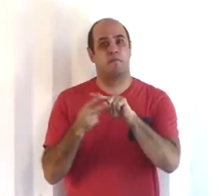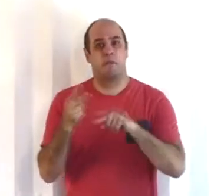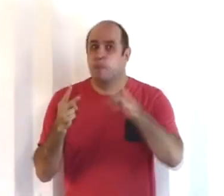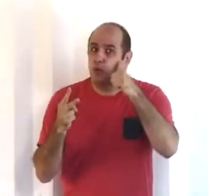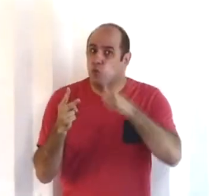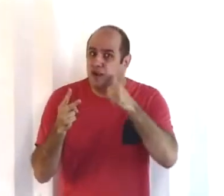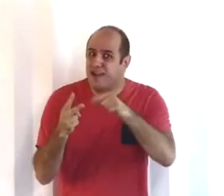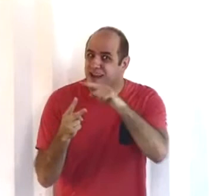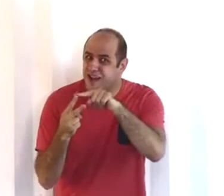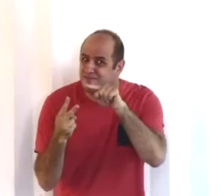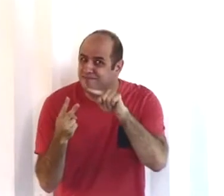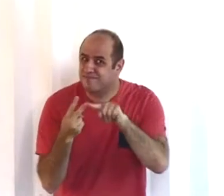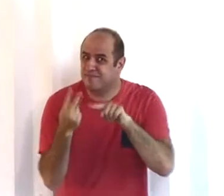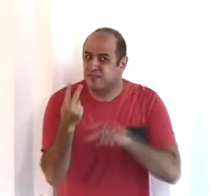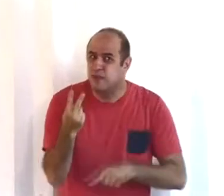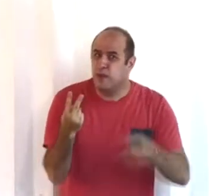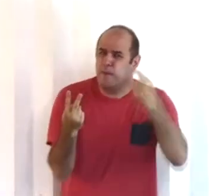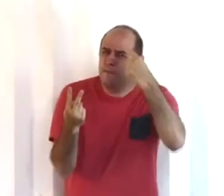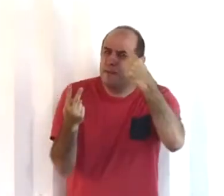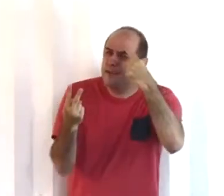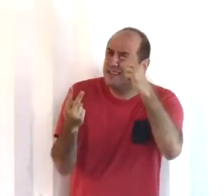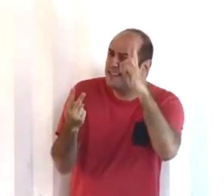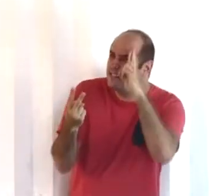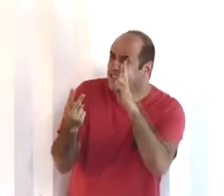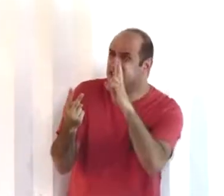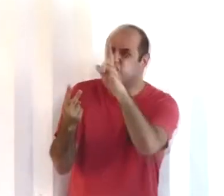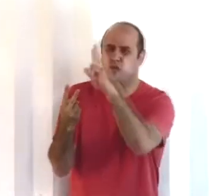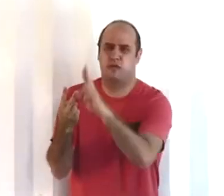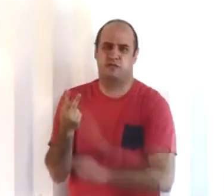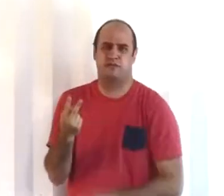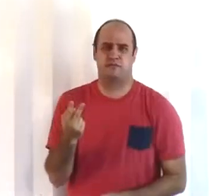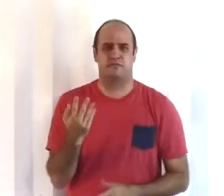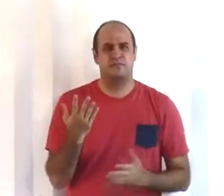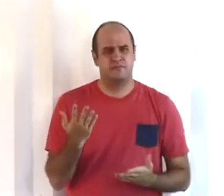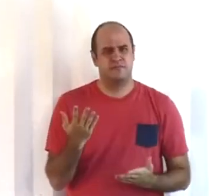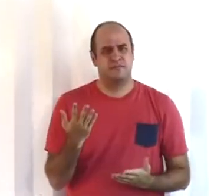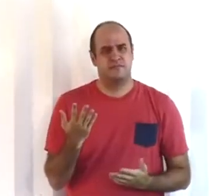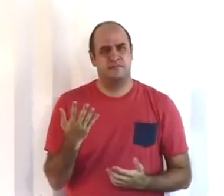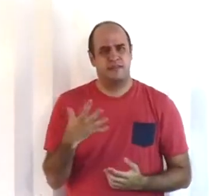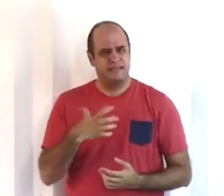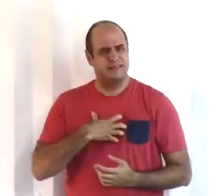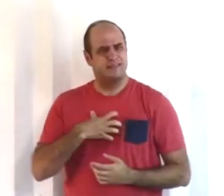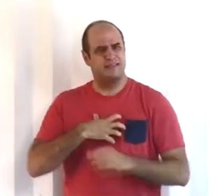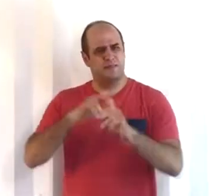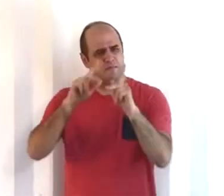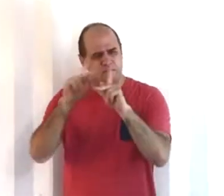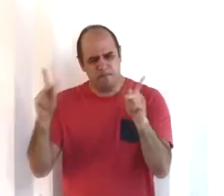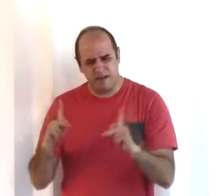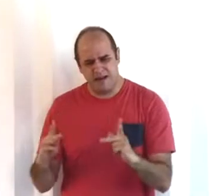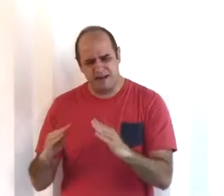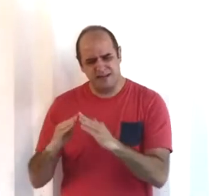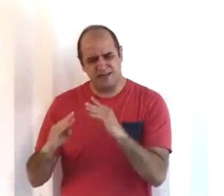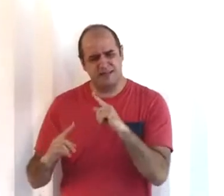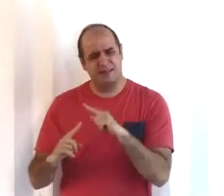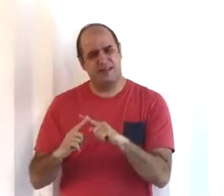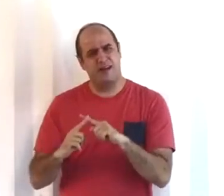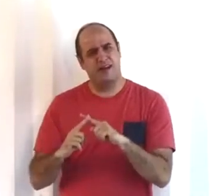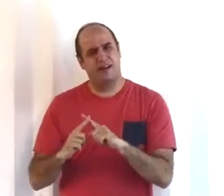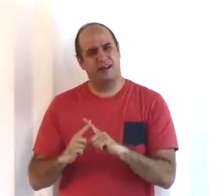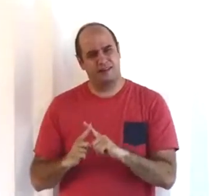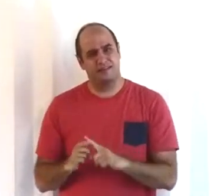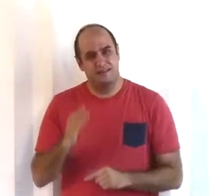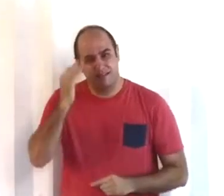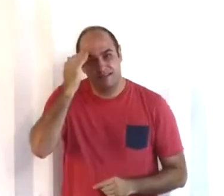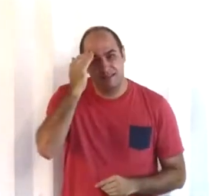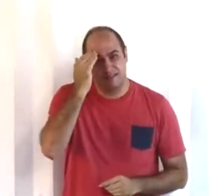pensem concordemente no Senhor. Em outras palavras, que haja paz na igreja de Filipos. Será que elas